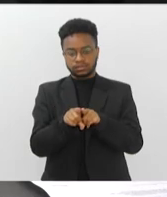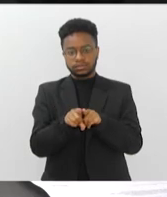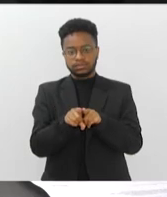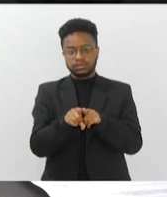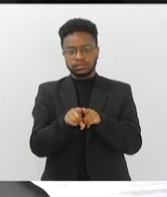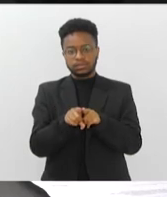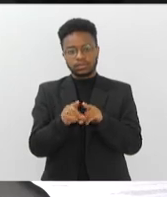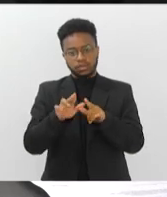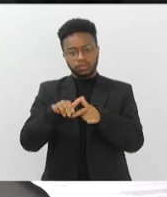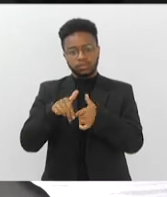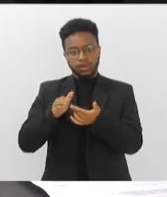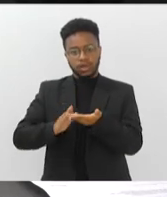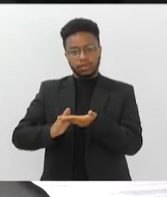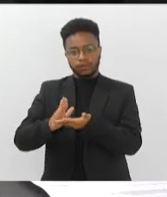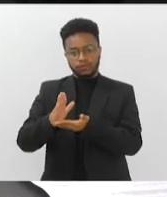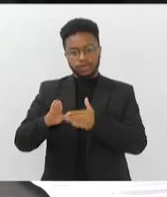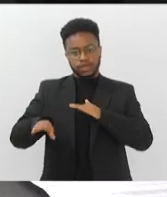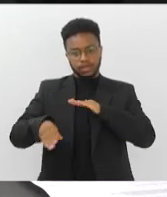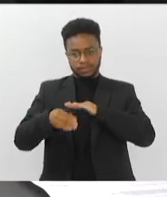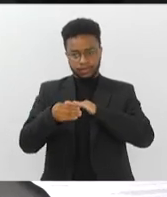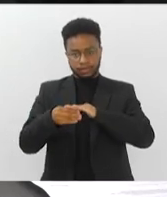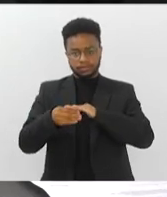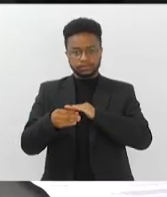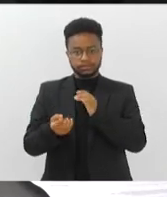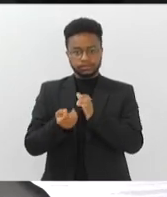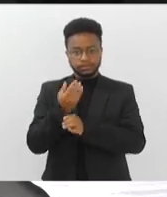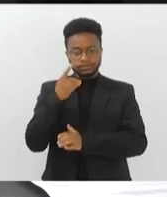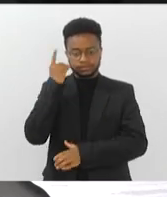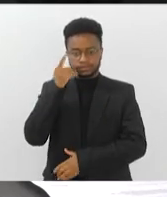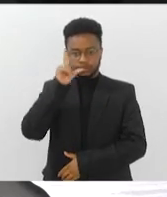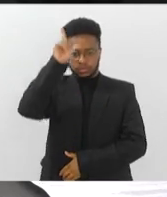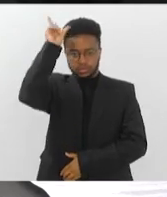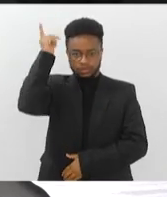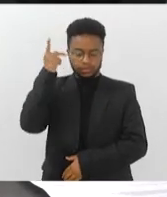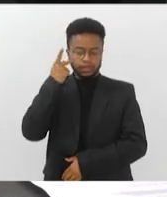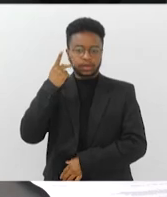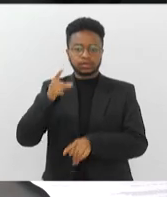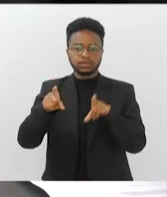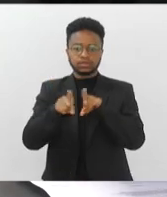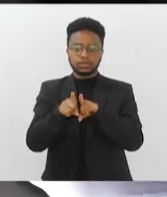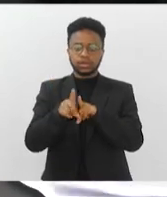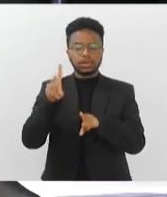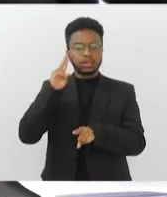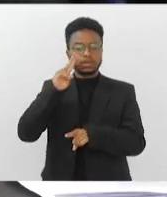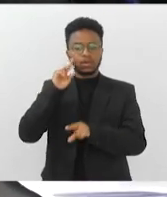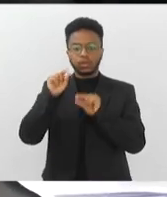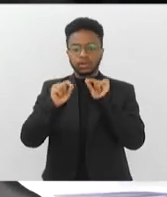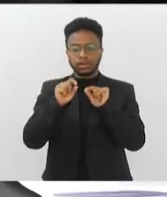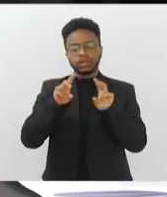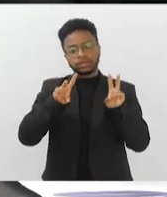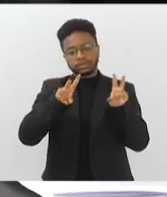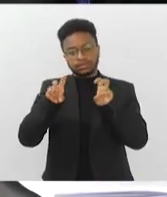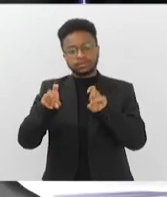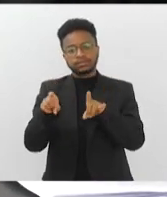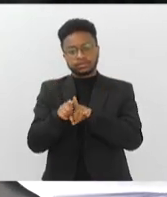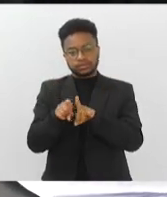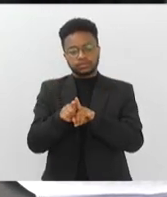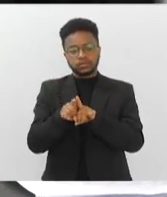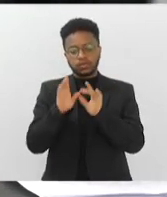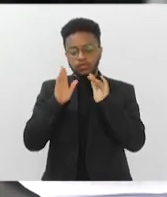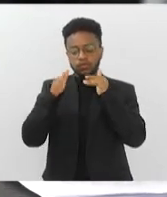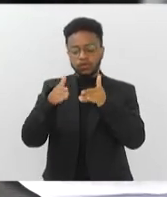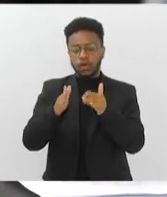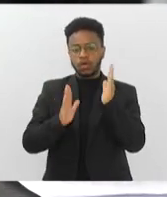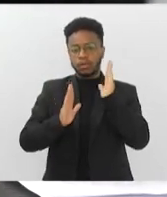a aprovação da emenda da autoria do deputado Luiz Paulo, e lembrar que esse é um tema também das eleições